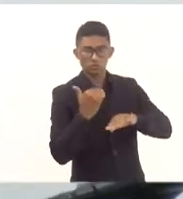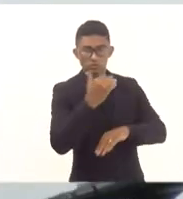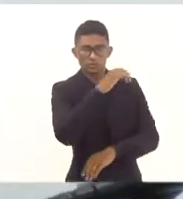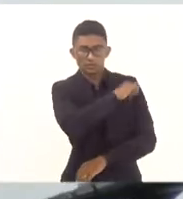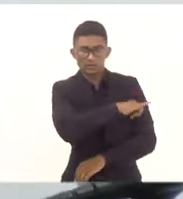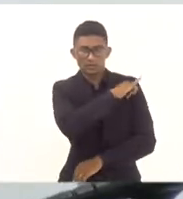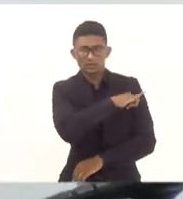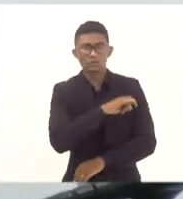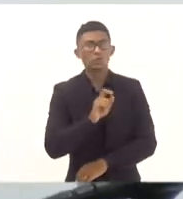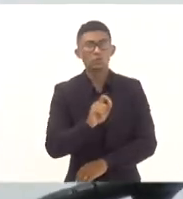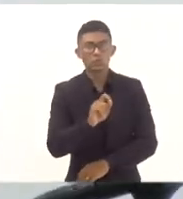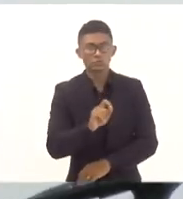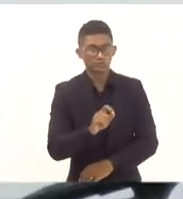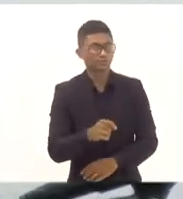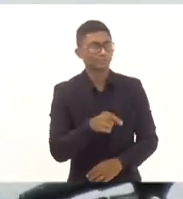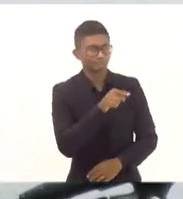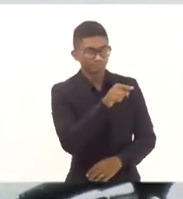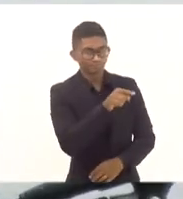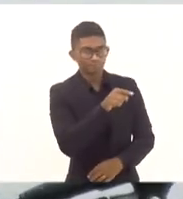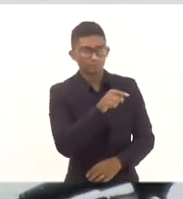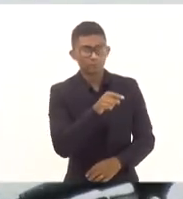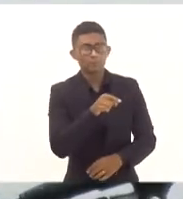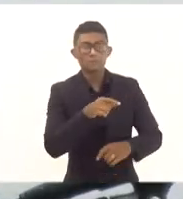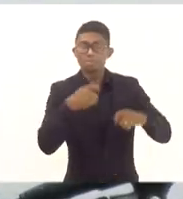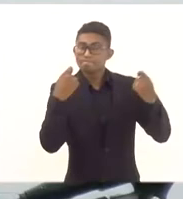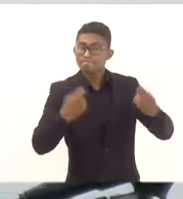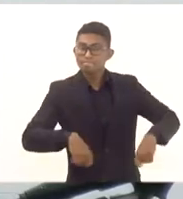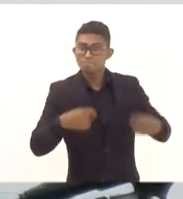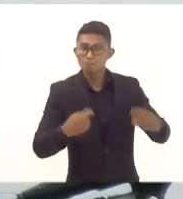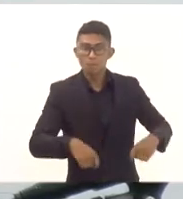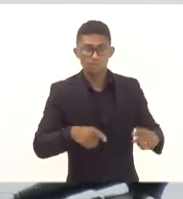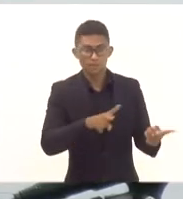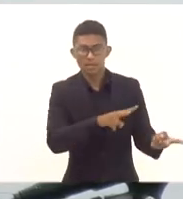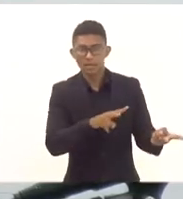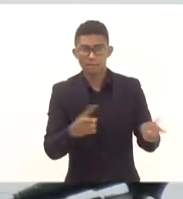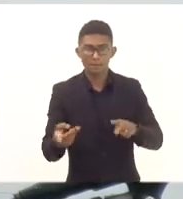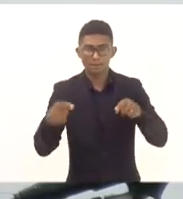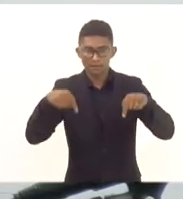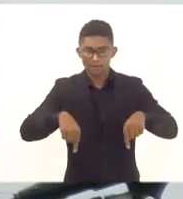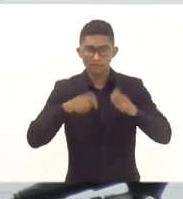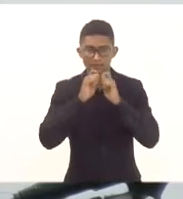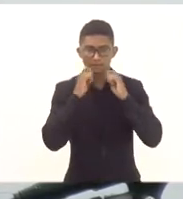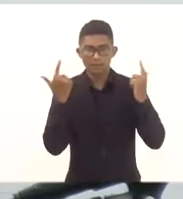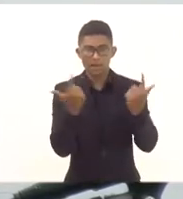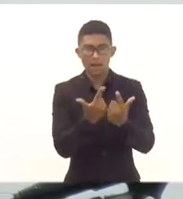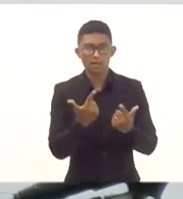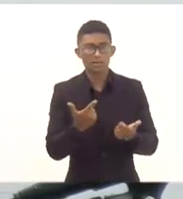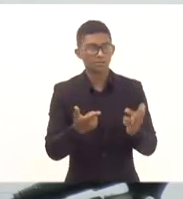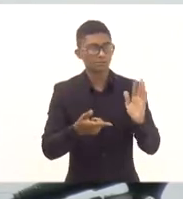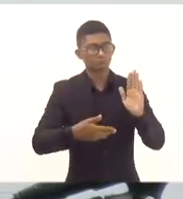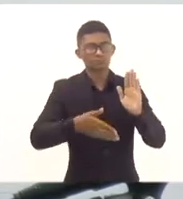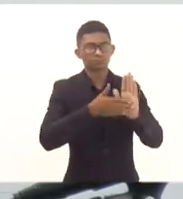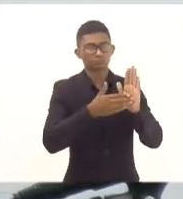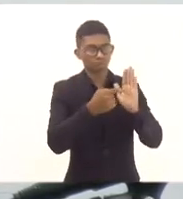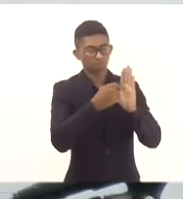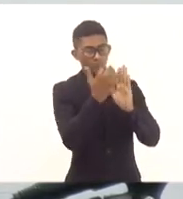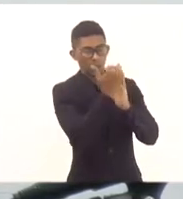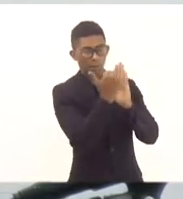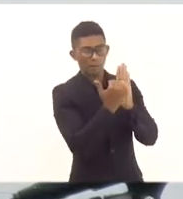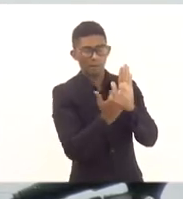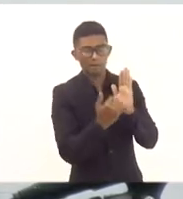estabelece que o órgão com e deverá encaminhar à alerj prestação de contas com o número de